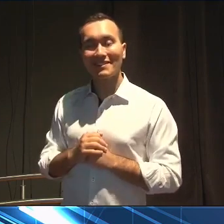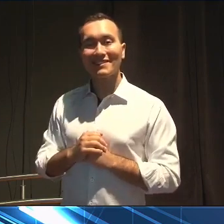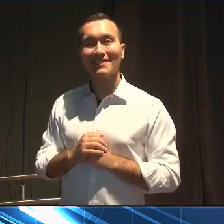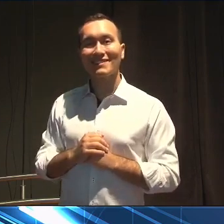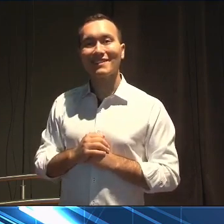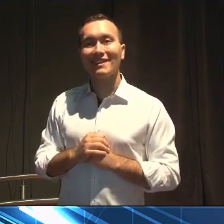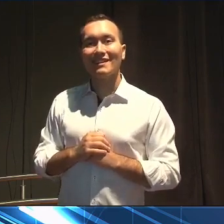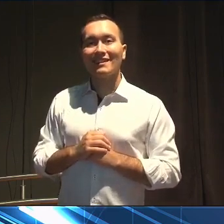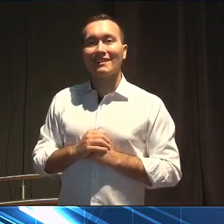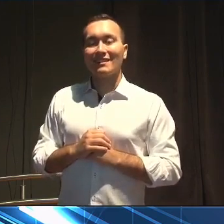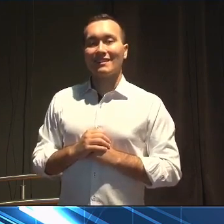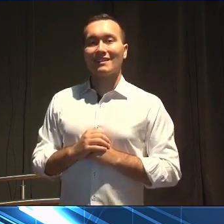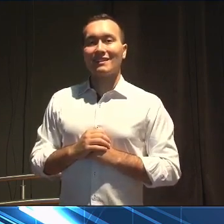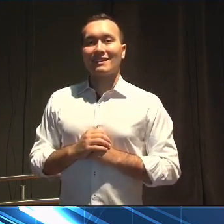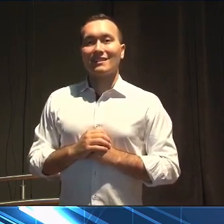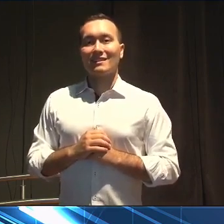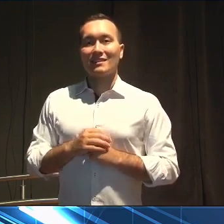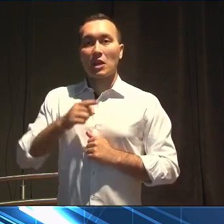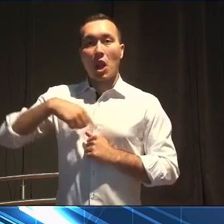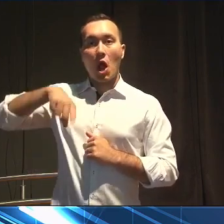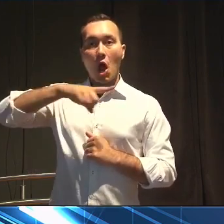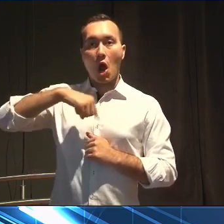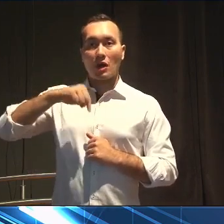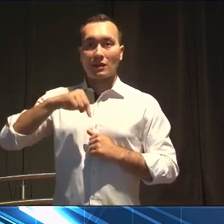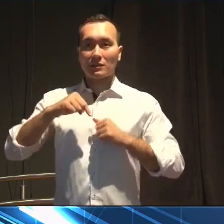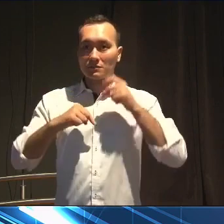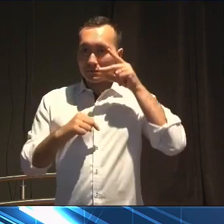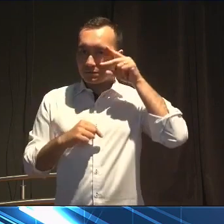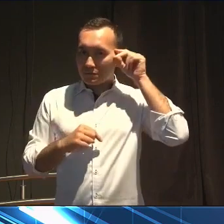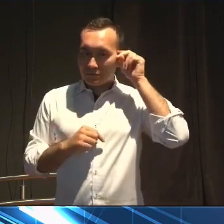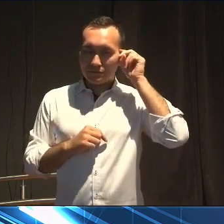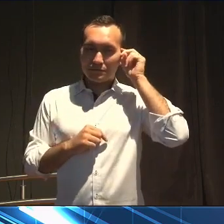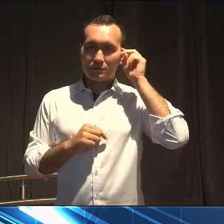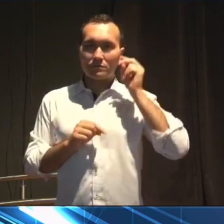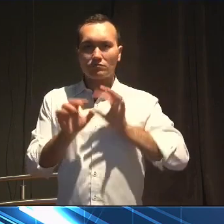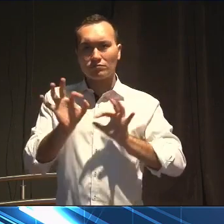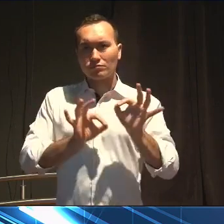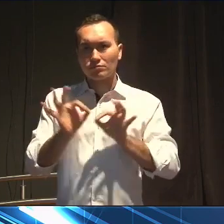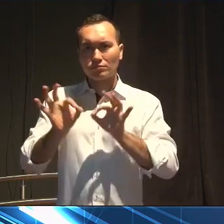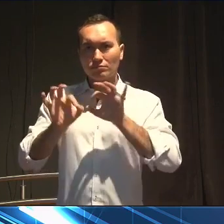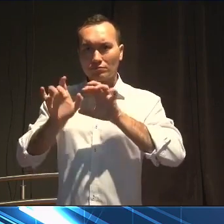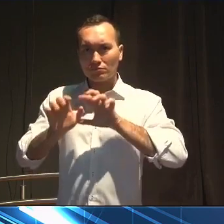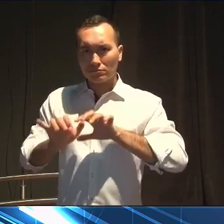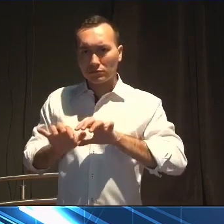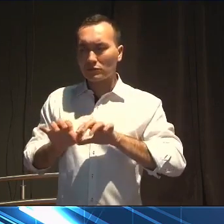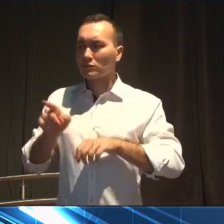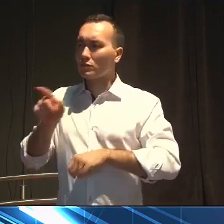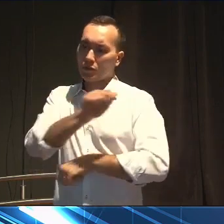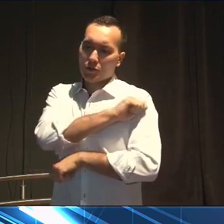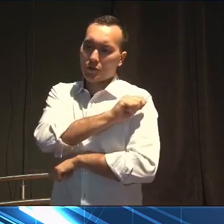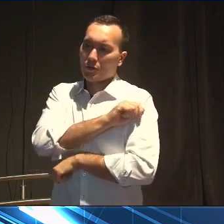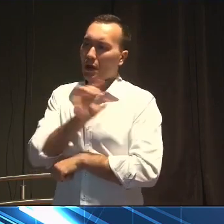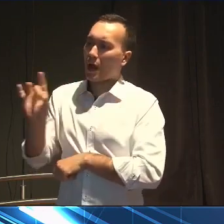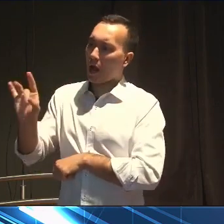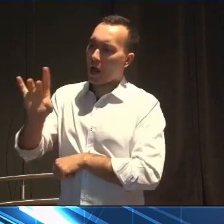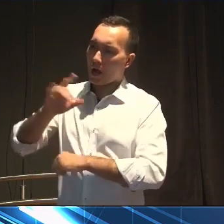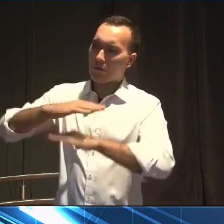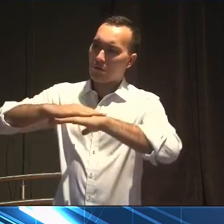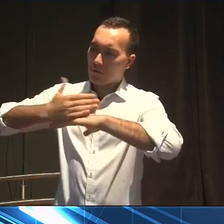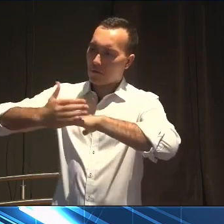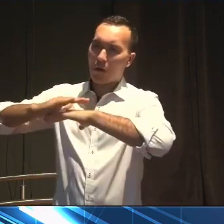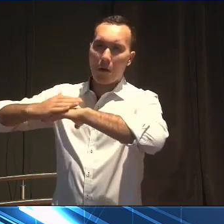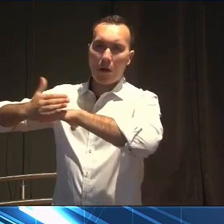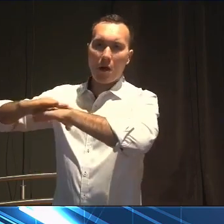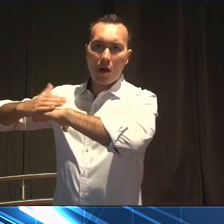cluster com tantos nós para que cada aluno tenha seu próprio computador na nuvem, para fazer esse treinamento lá.